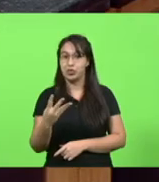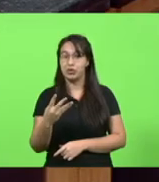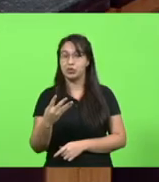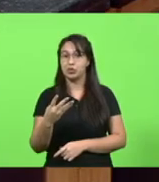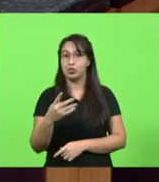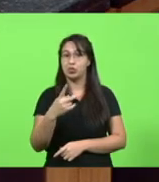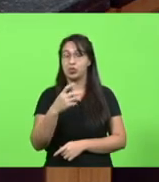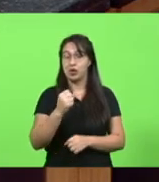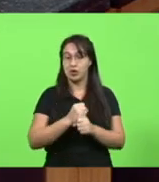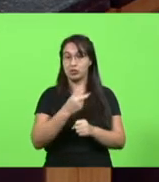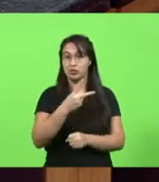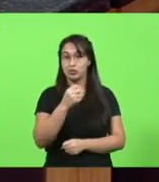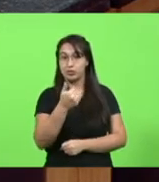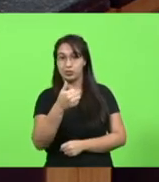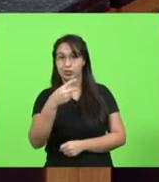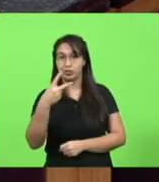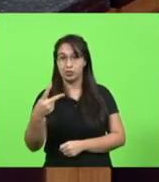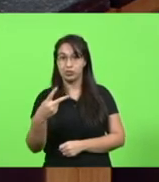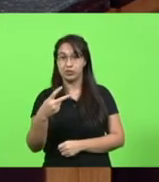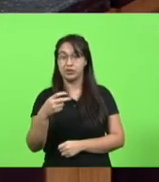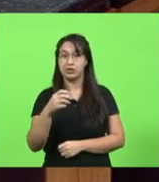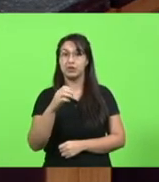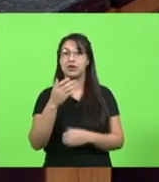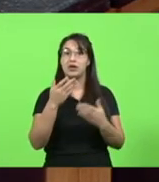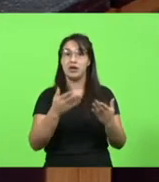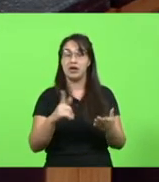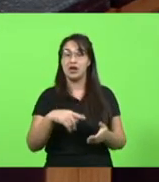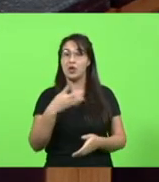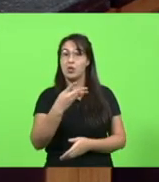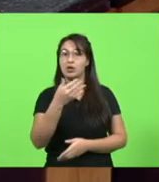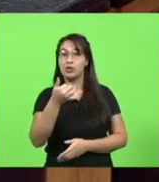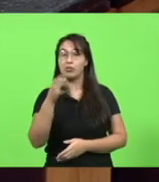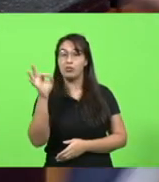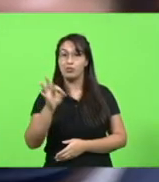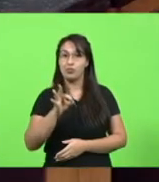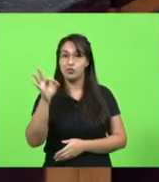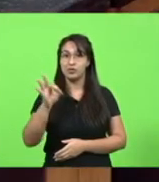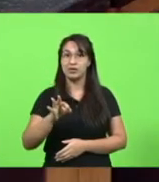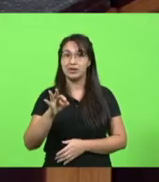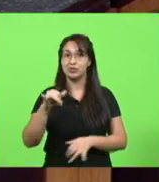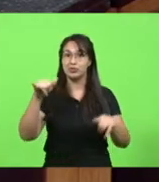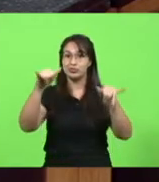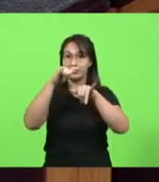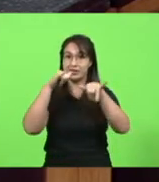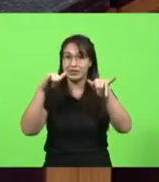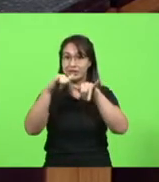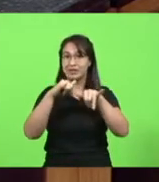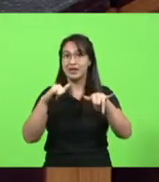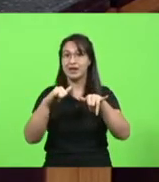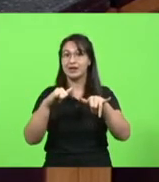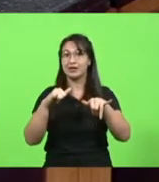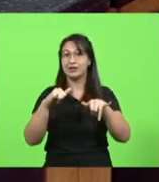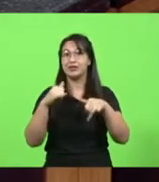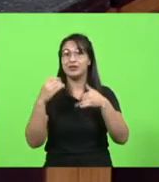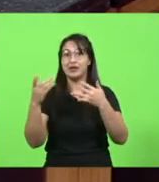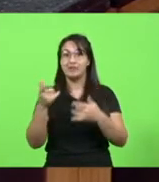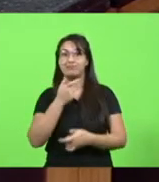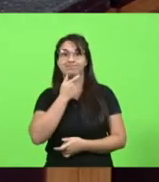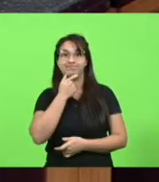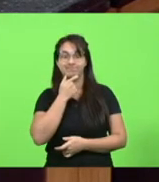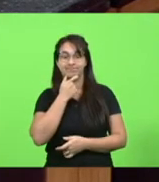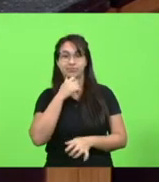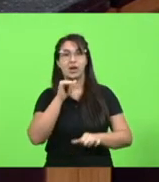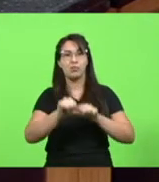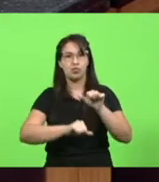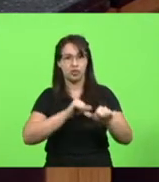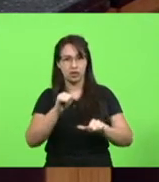2012, o carvão respondia por 41% da eletricidade britânica. A mudança está acontecendo e